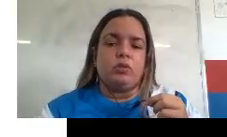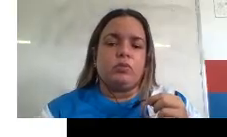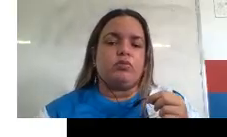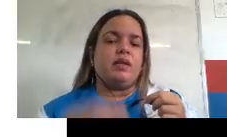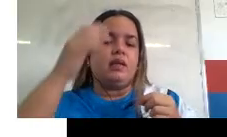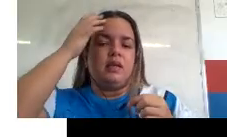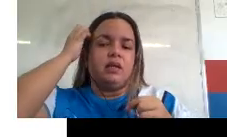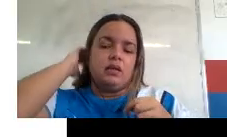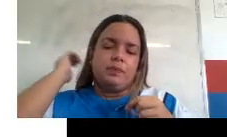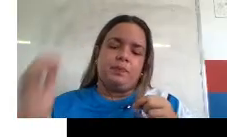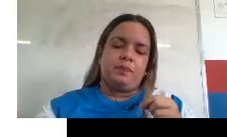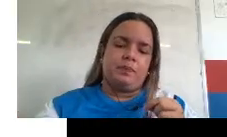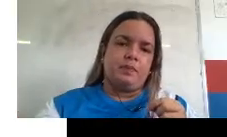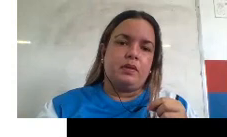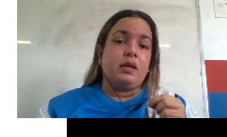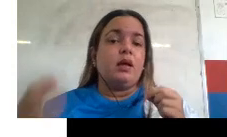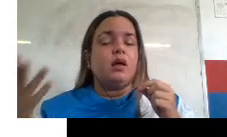Então, nós vamos ver que